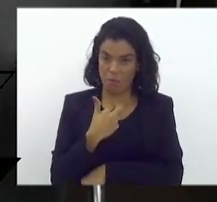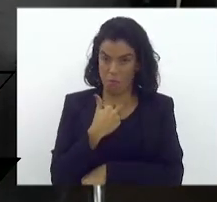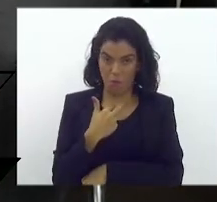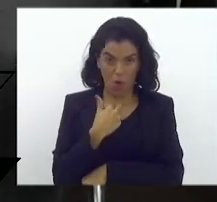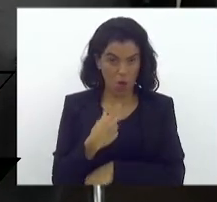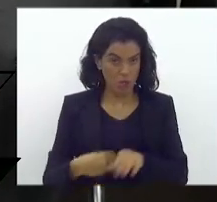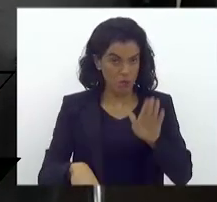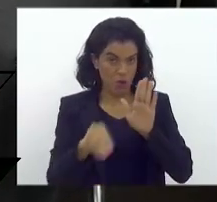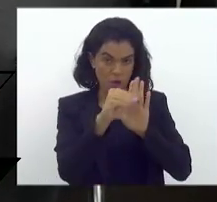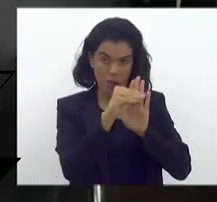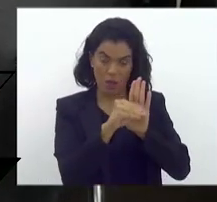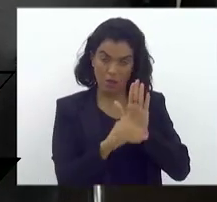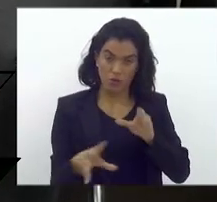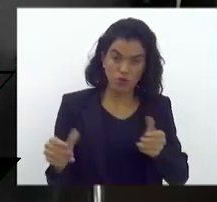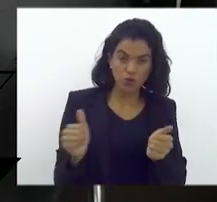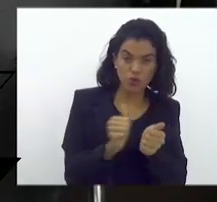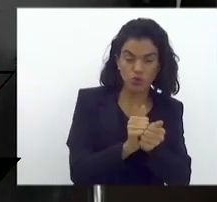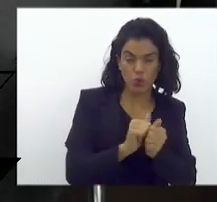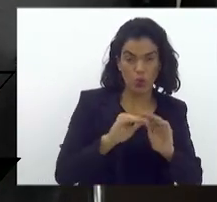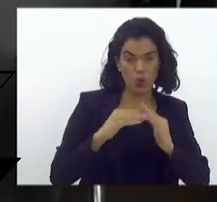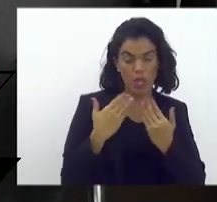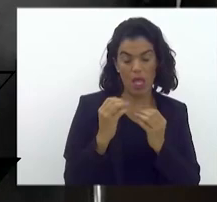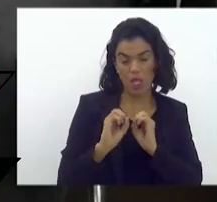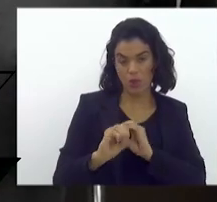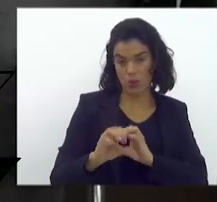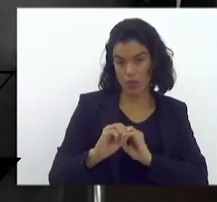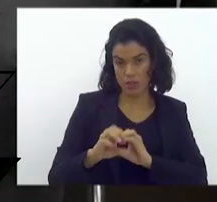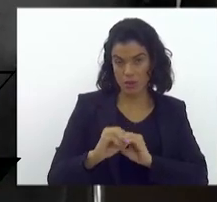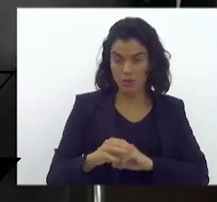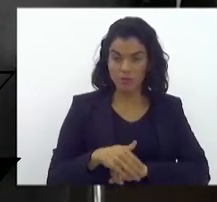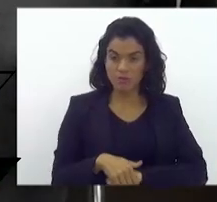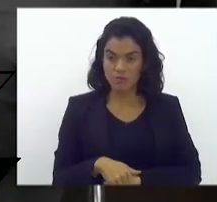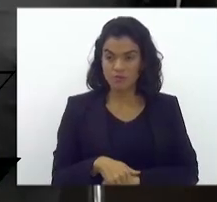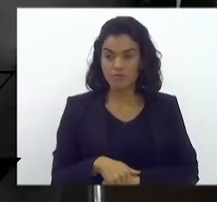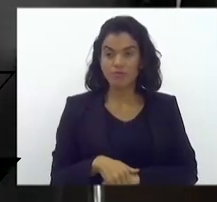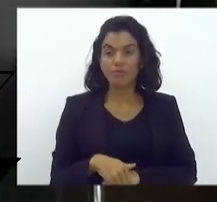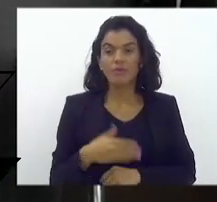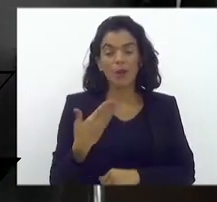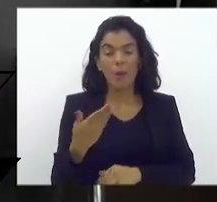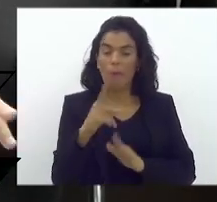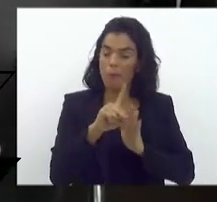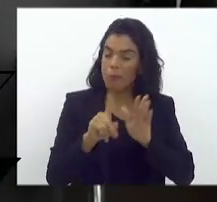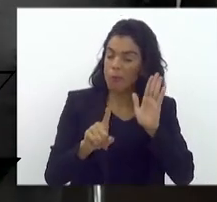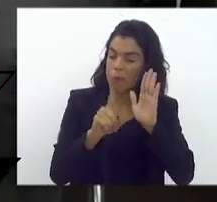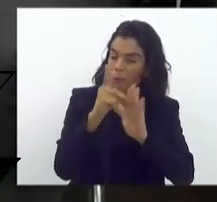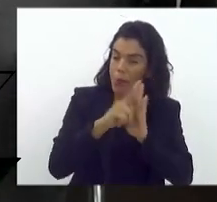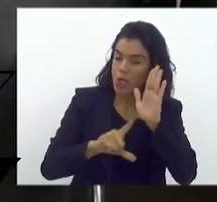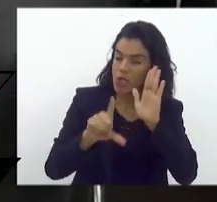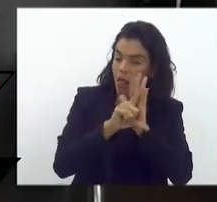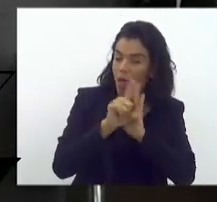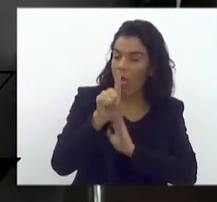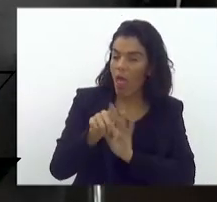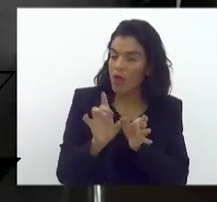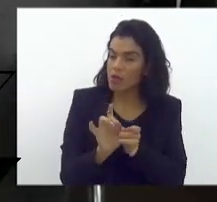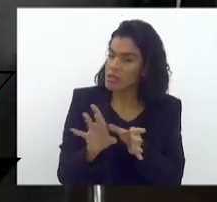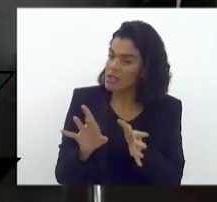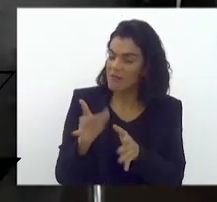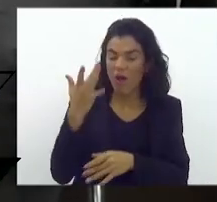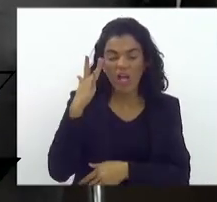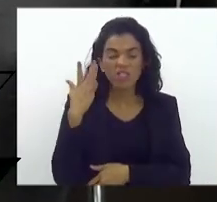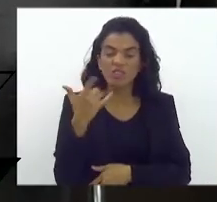colocados como gasto da educação. Né? Então, mas como o projeto é autorizativo, acho que talvez a gente não precise enfrentar isso aqui.